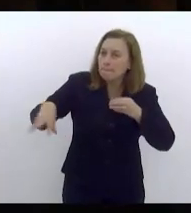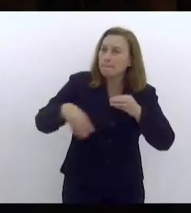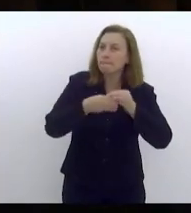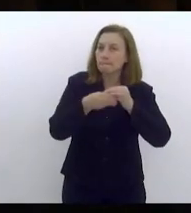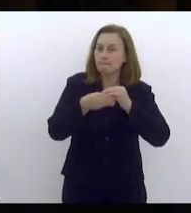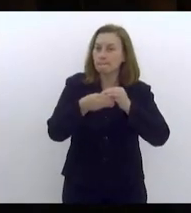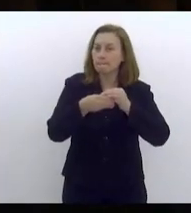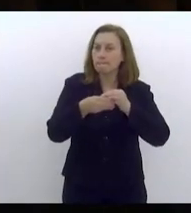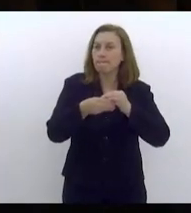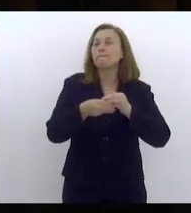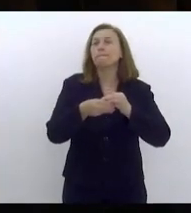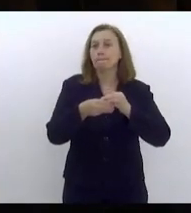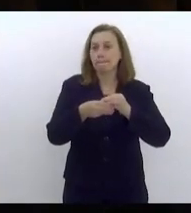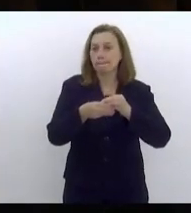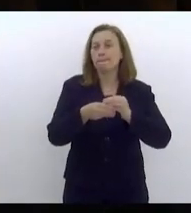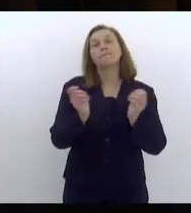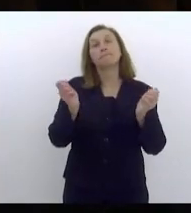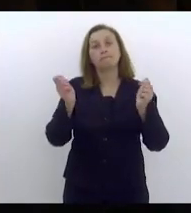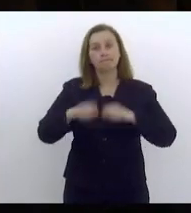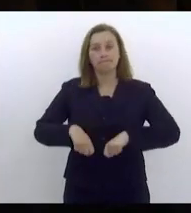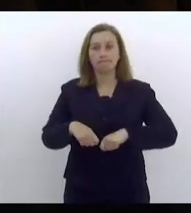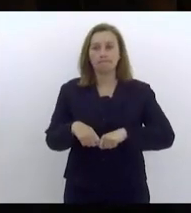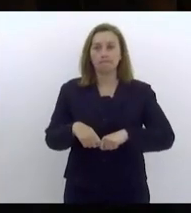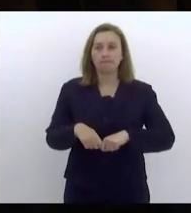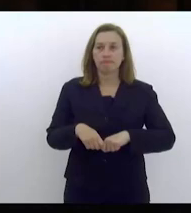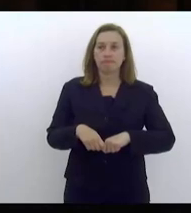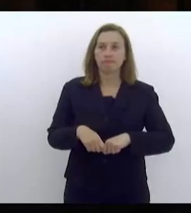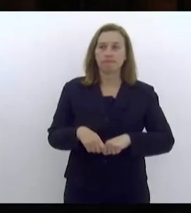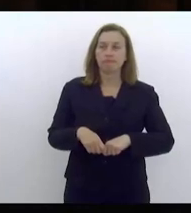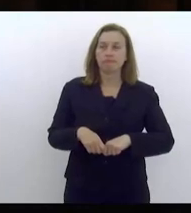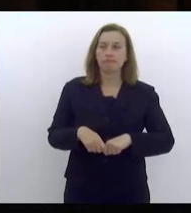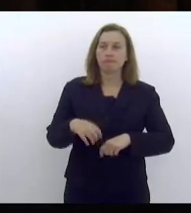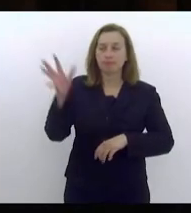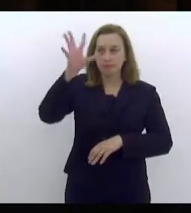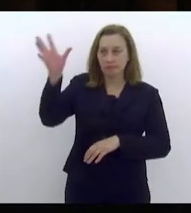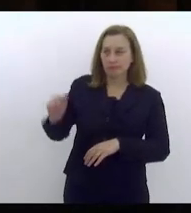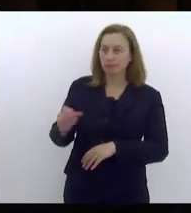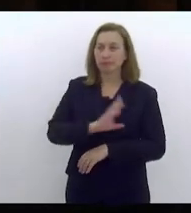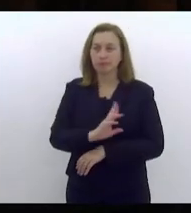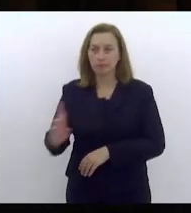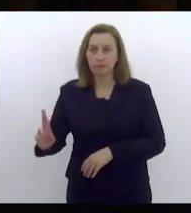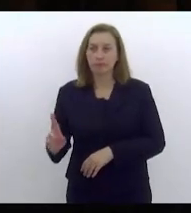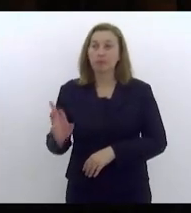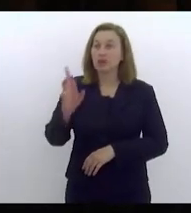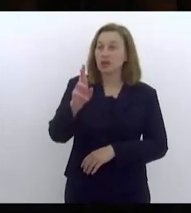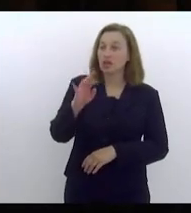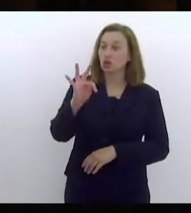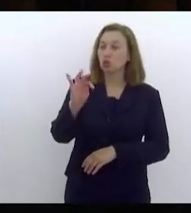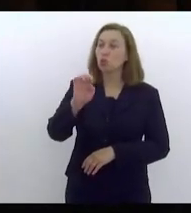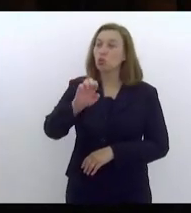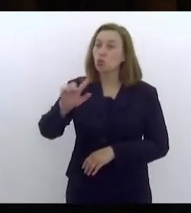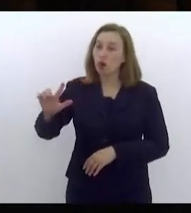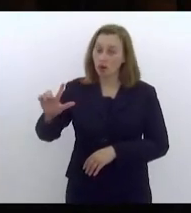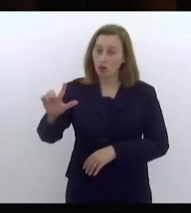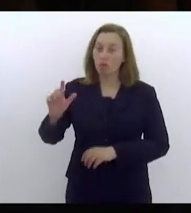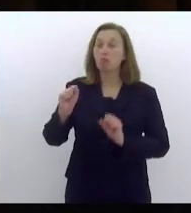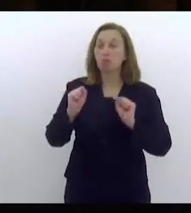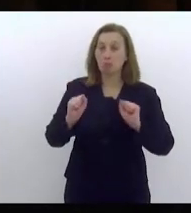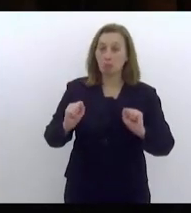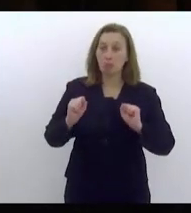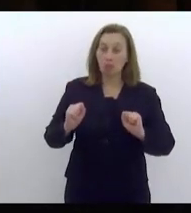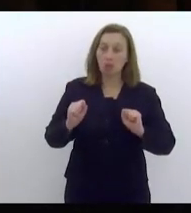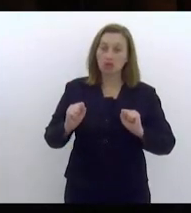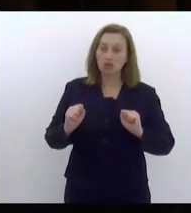na ementa a possibilidade das religiões de matriz africana poder fazer